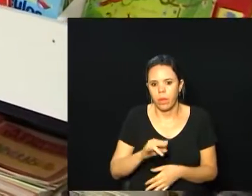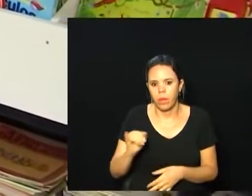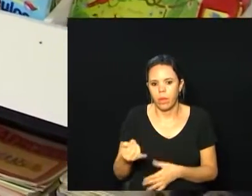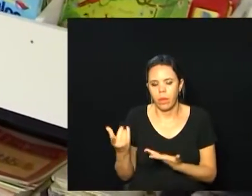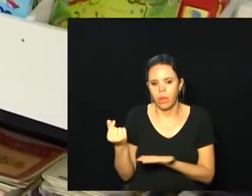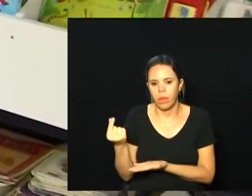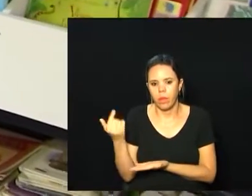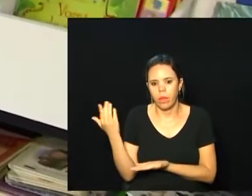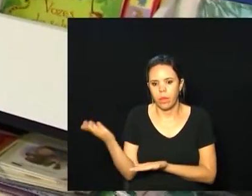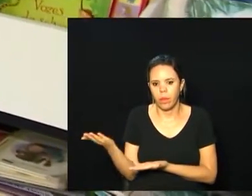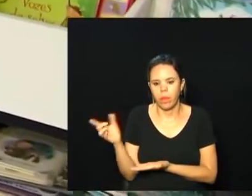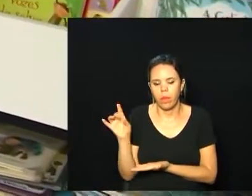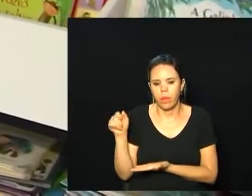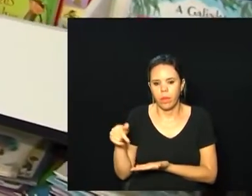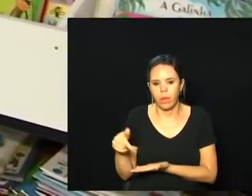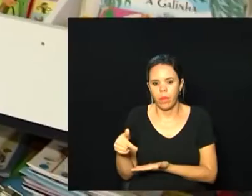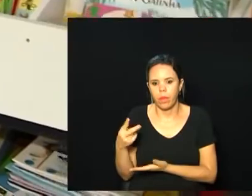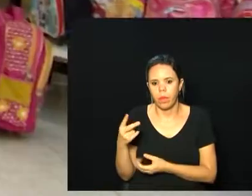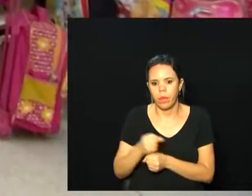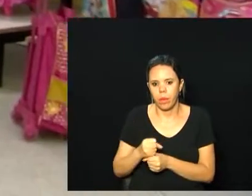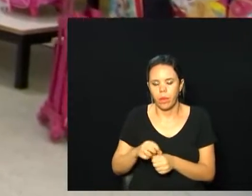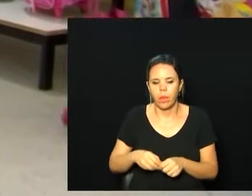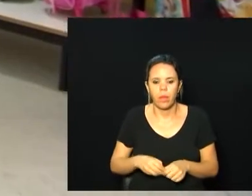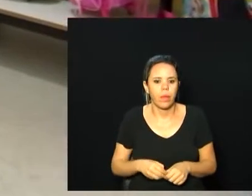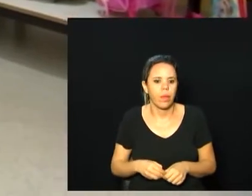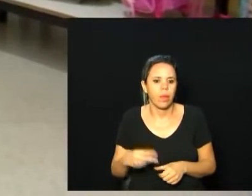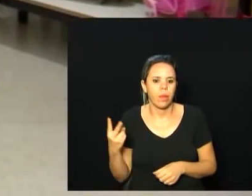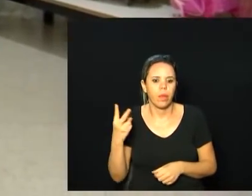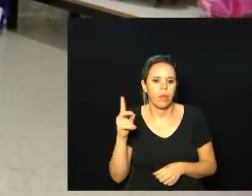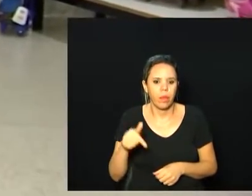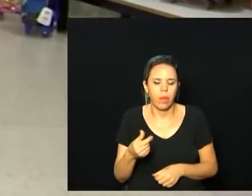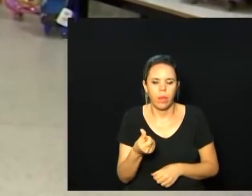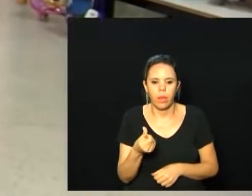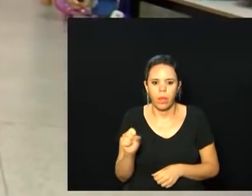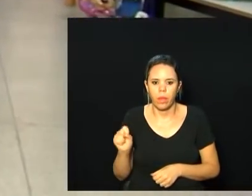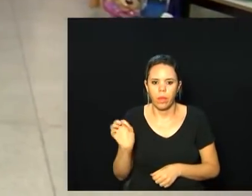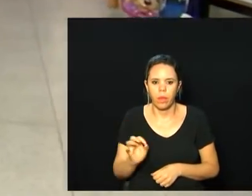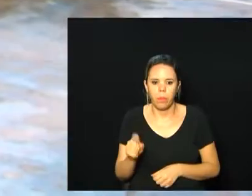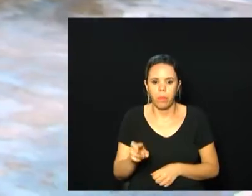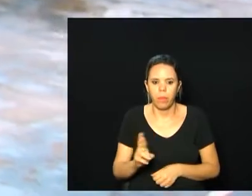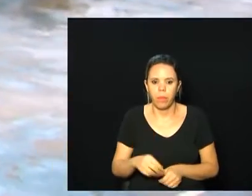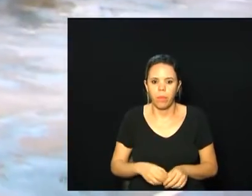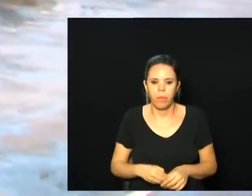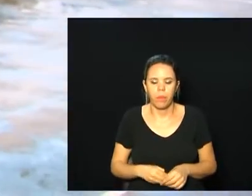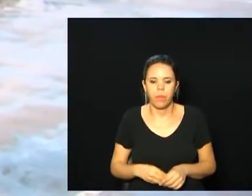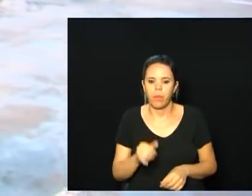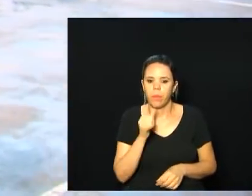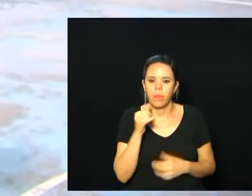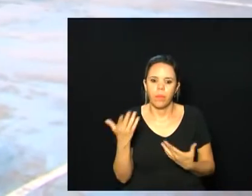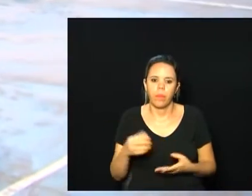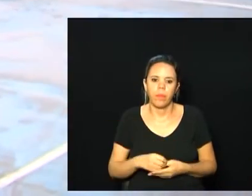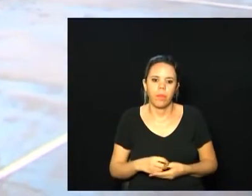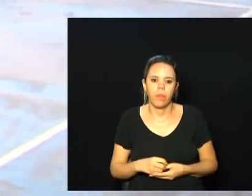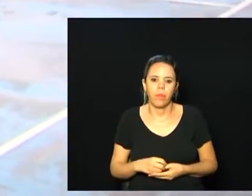do dinheiro. Só aqui, nos últimos 2 anos, esse valor é de R$ 68 mil. Um exemplo disso é